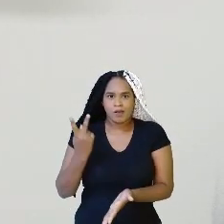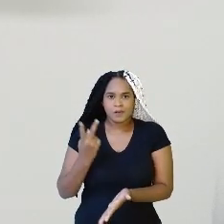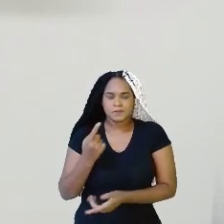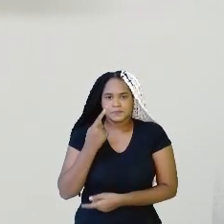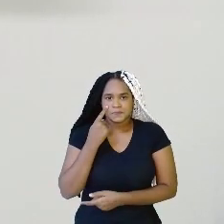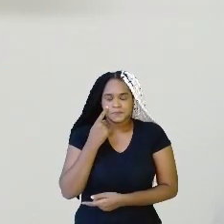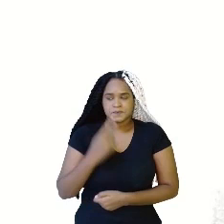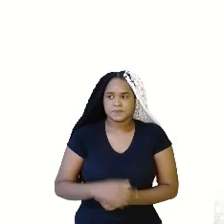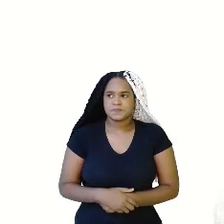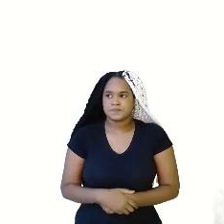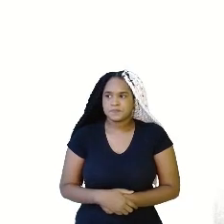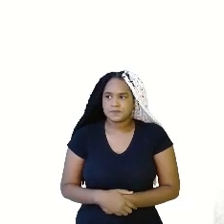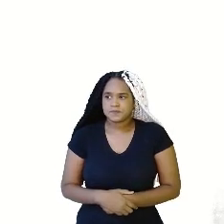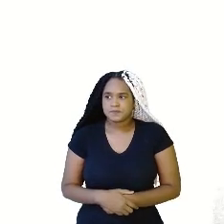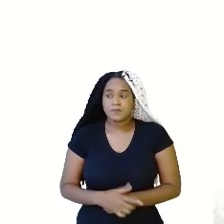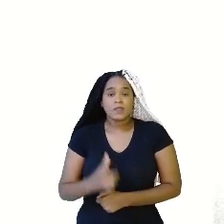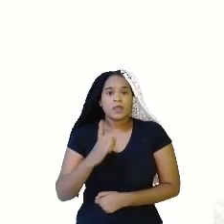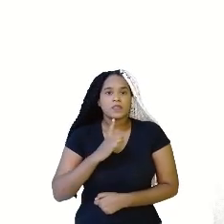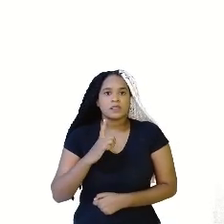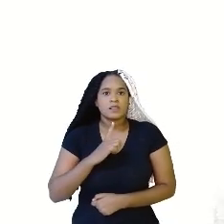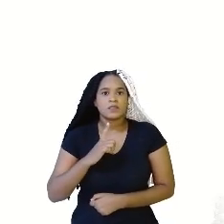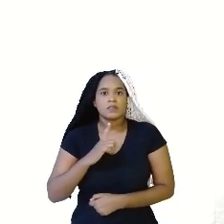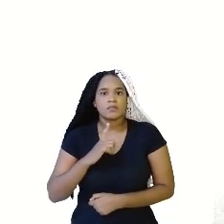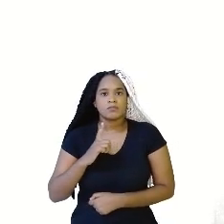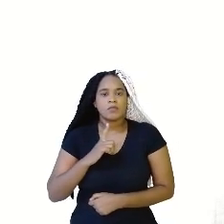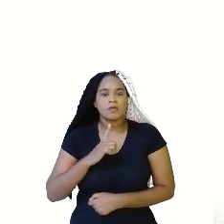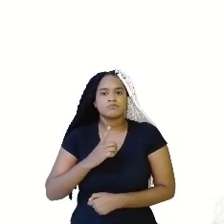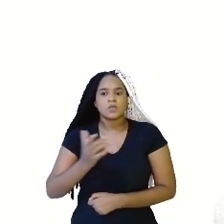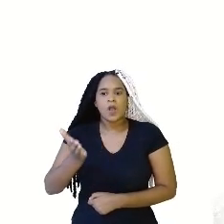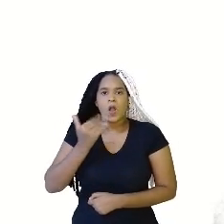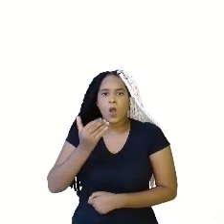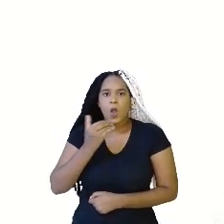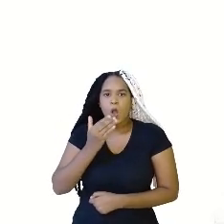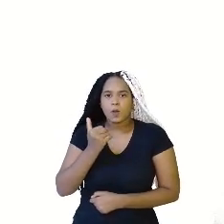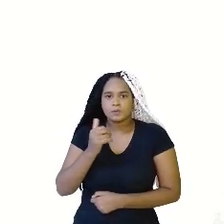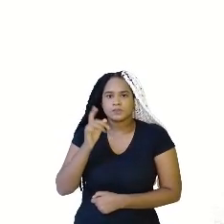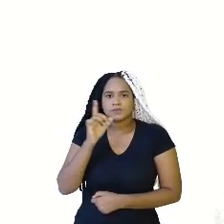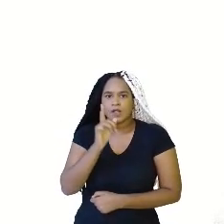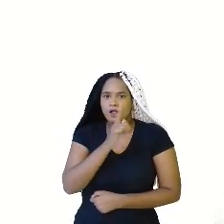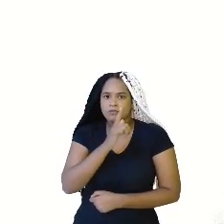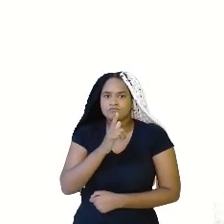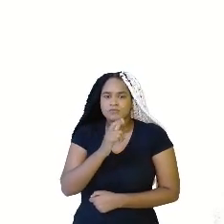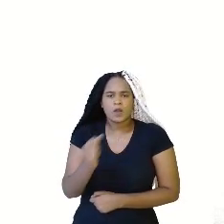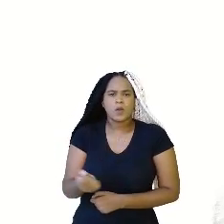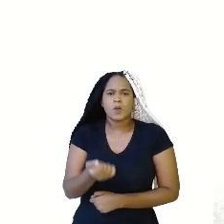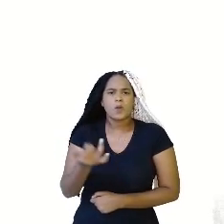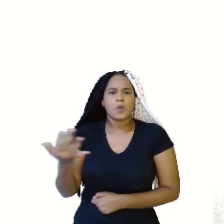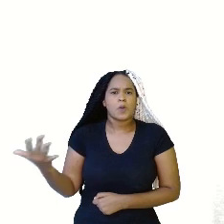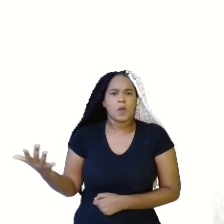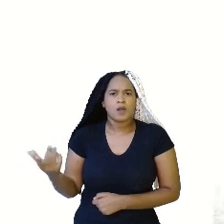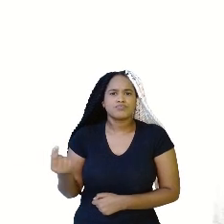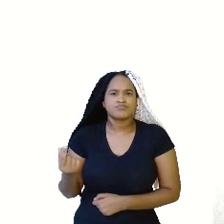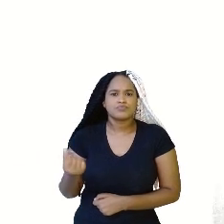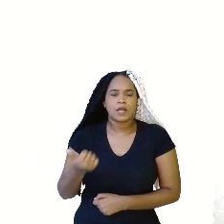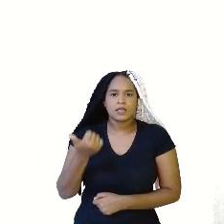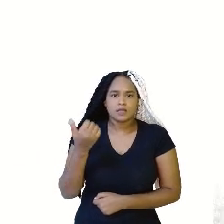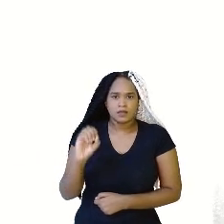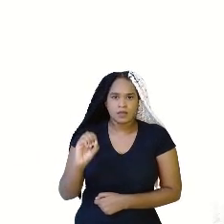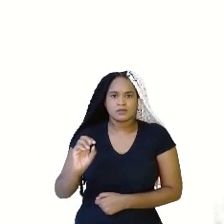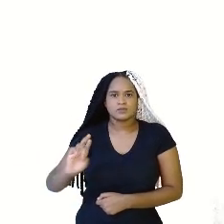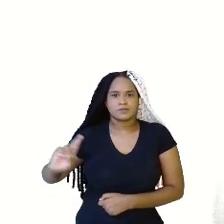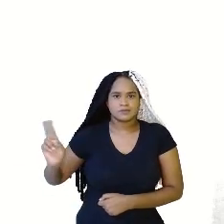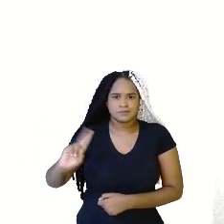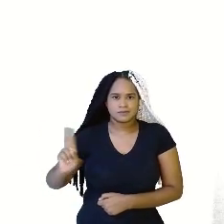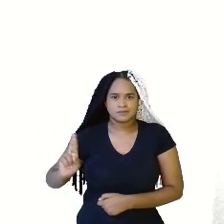um combo, né, de lanche no valor de R$10. O número aqui está